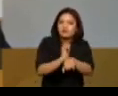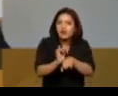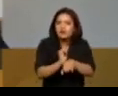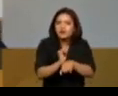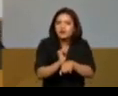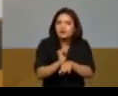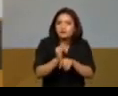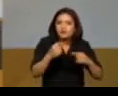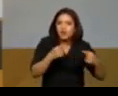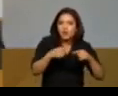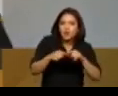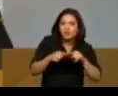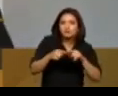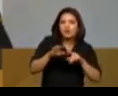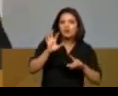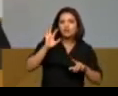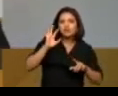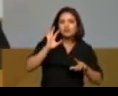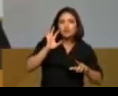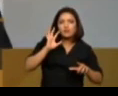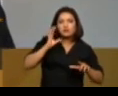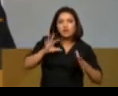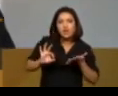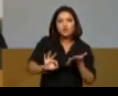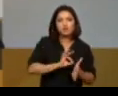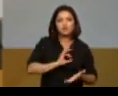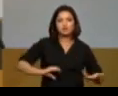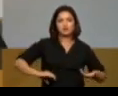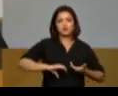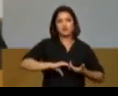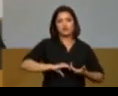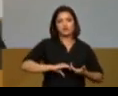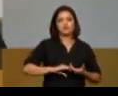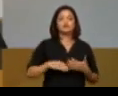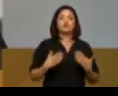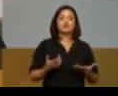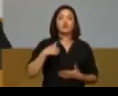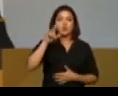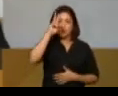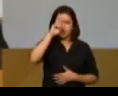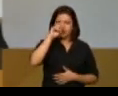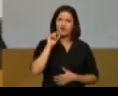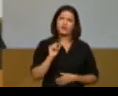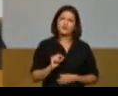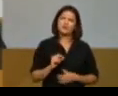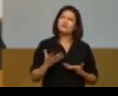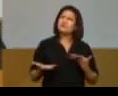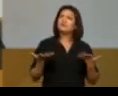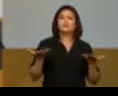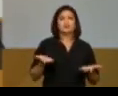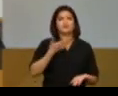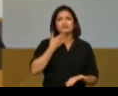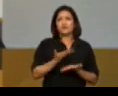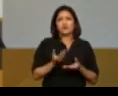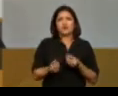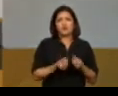Congresso Nacional. E aí, me lembro e me causou enorme perplexidade um